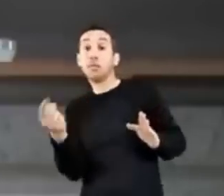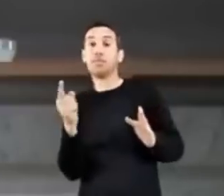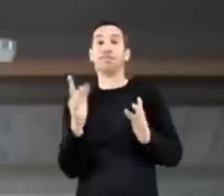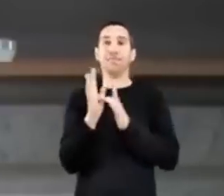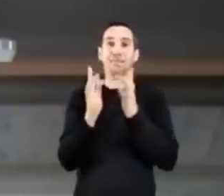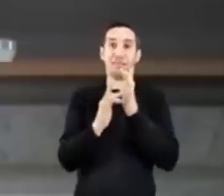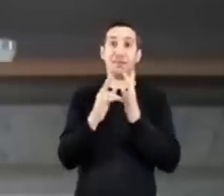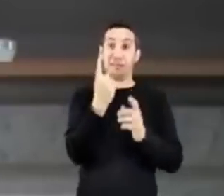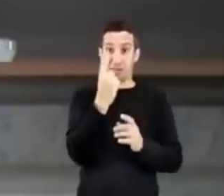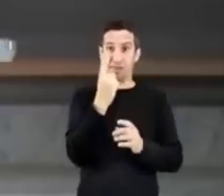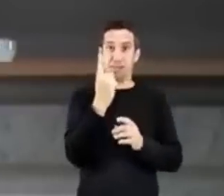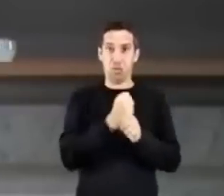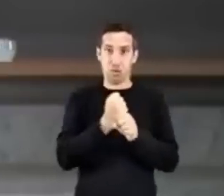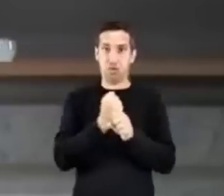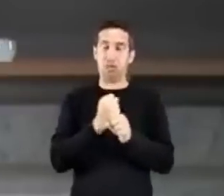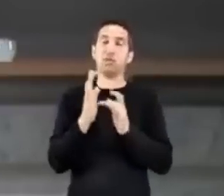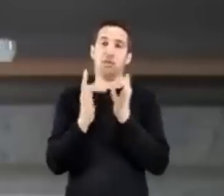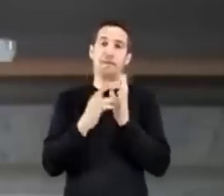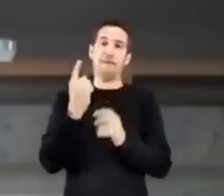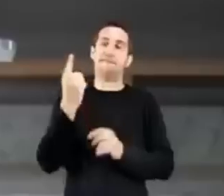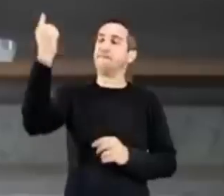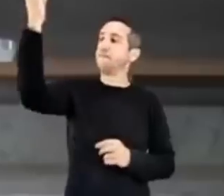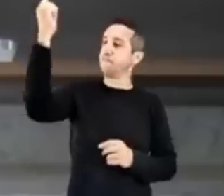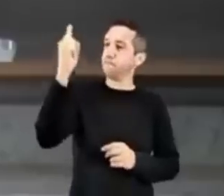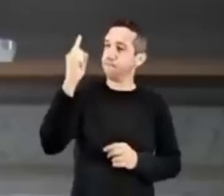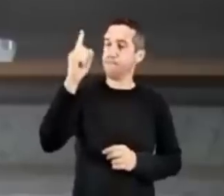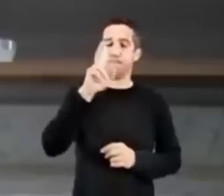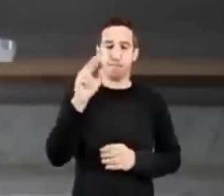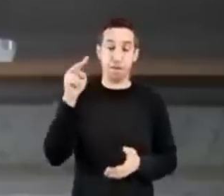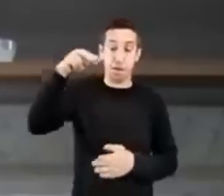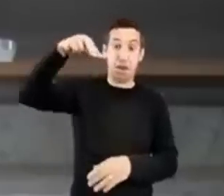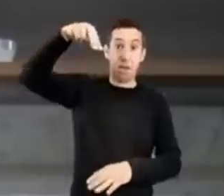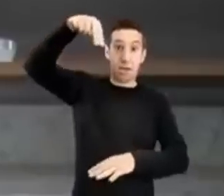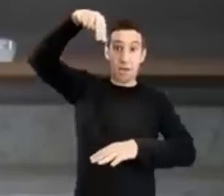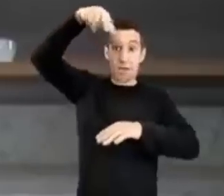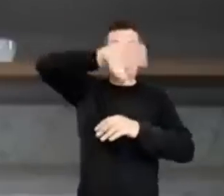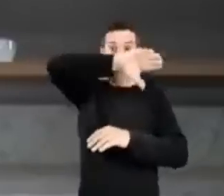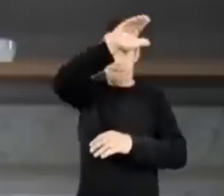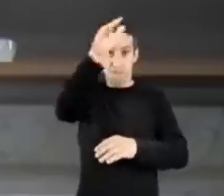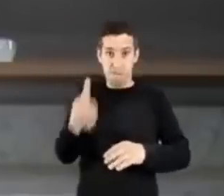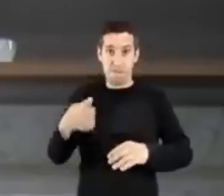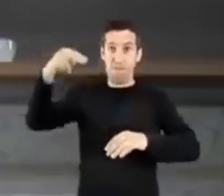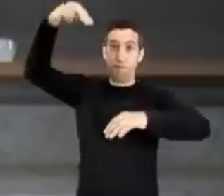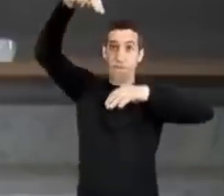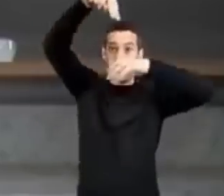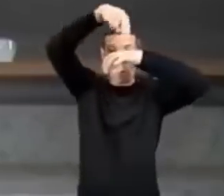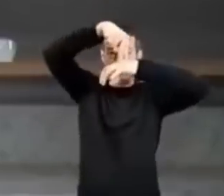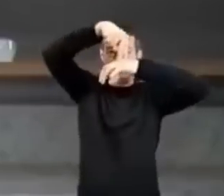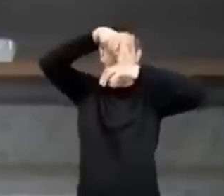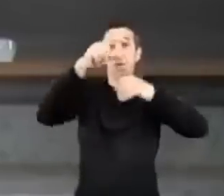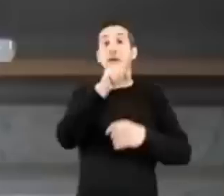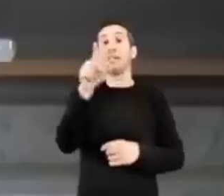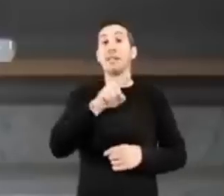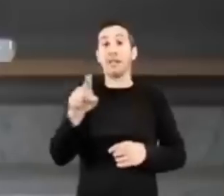dos mil anos e ele vai voltar e vai colocar os pés sobre o Monte das Oliveiras Como diz Zacarias 14 de 1 a